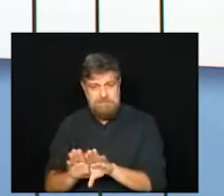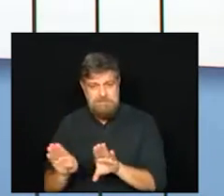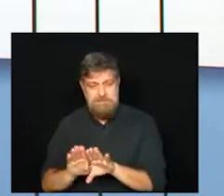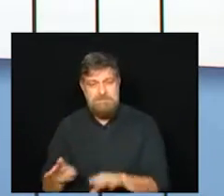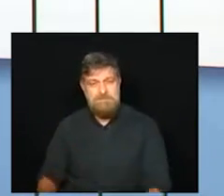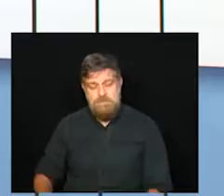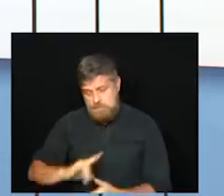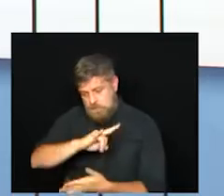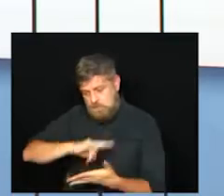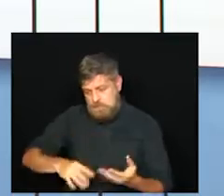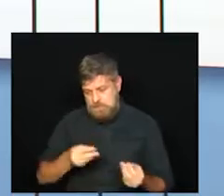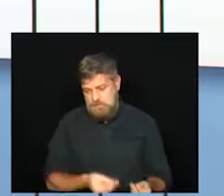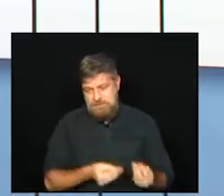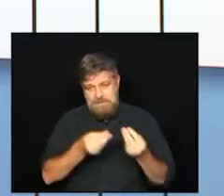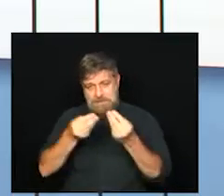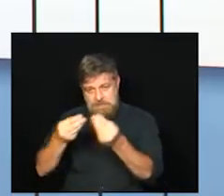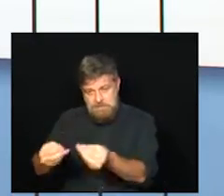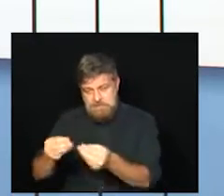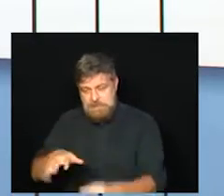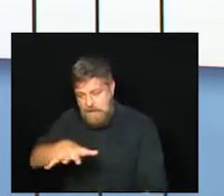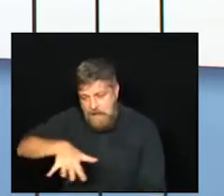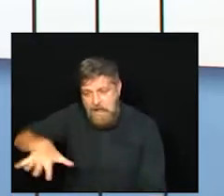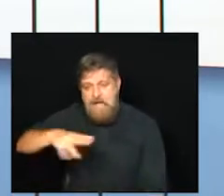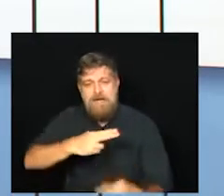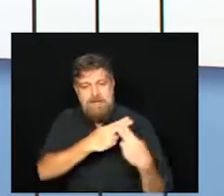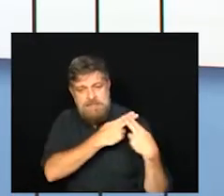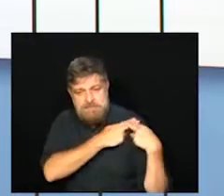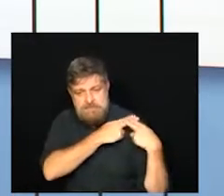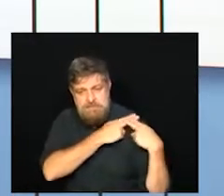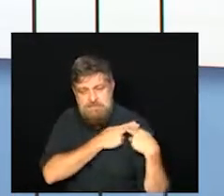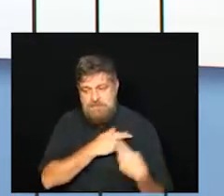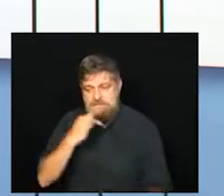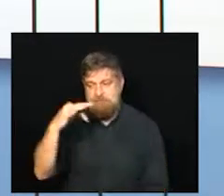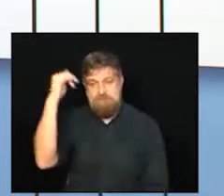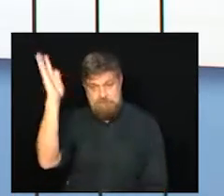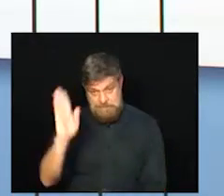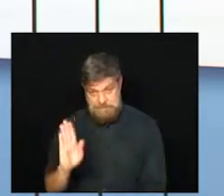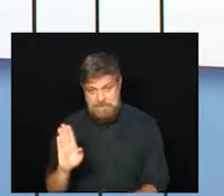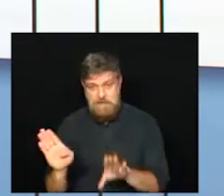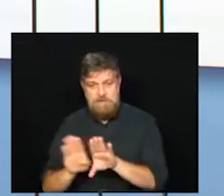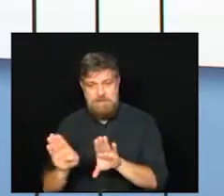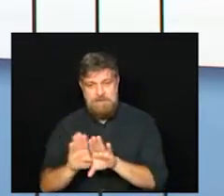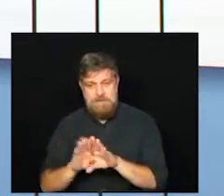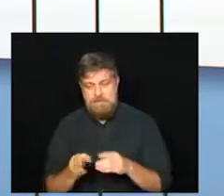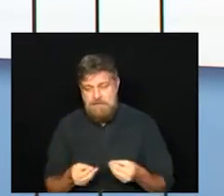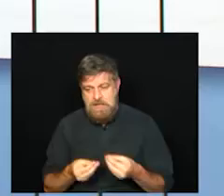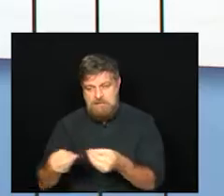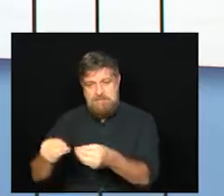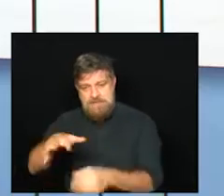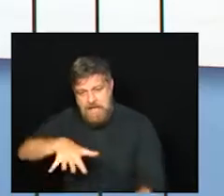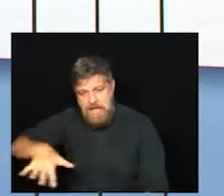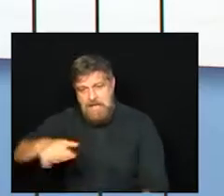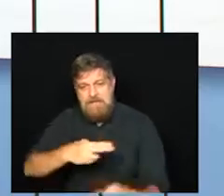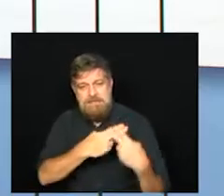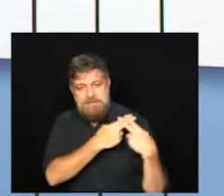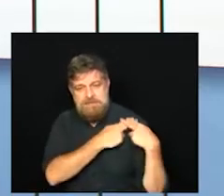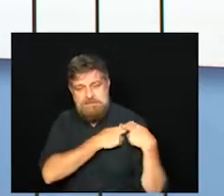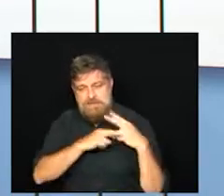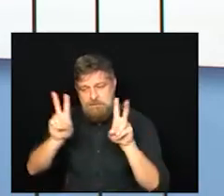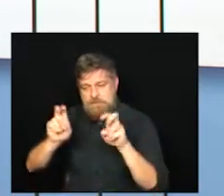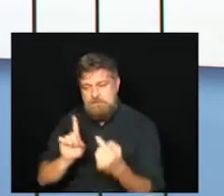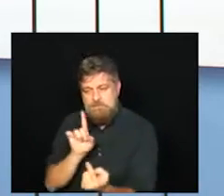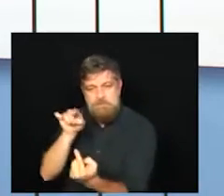O documento será enviado aos órgãos Legislativo Federal e também a outros pertinentes ao